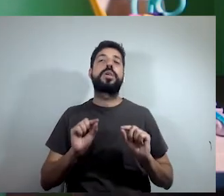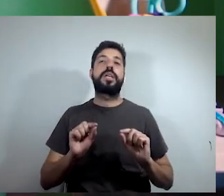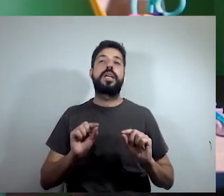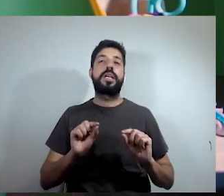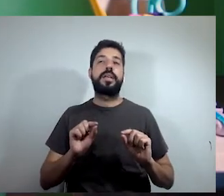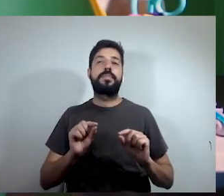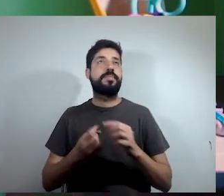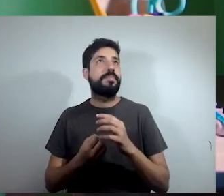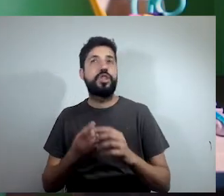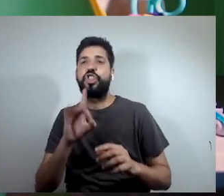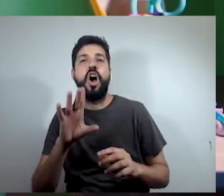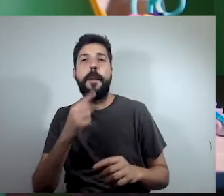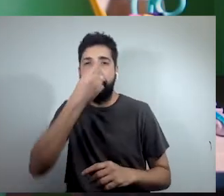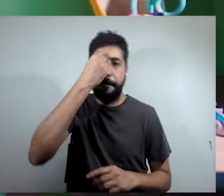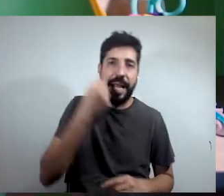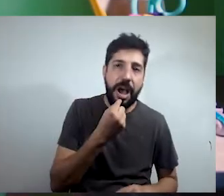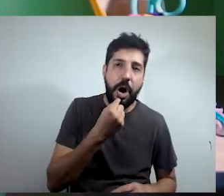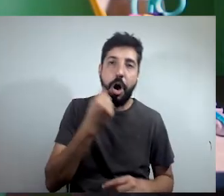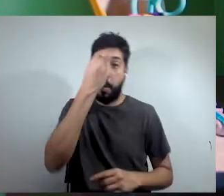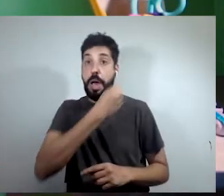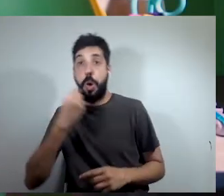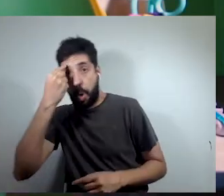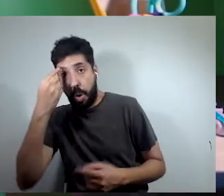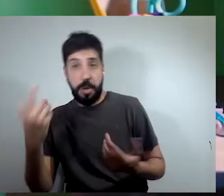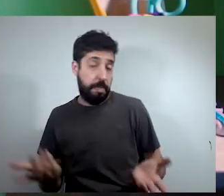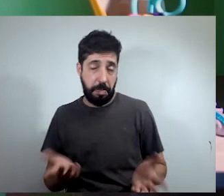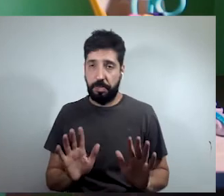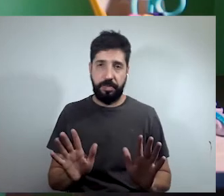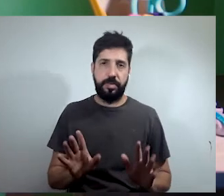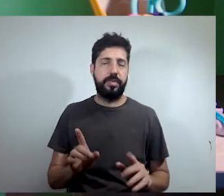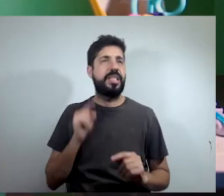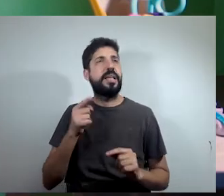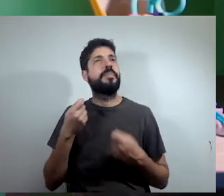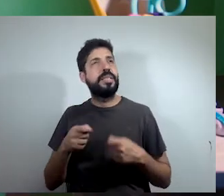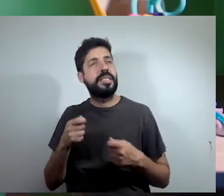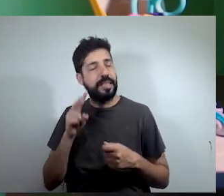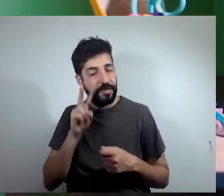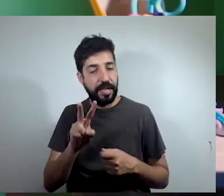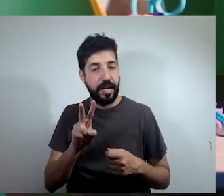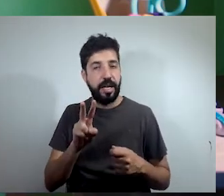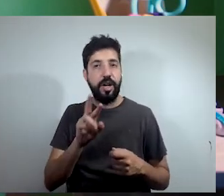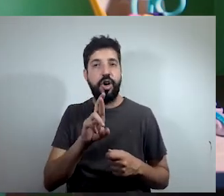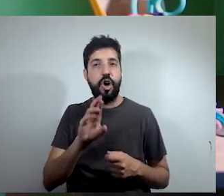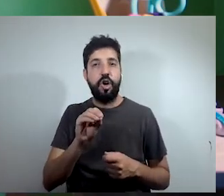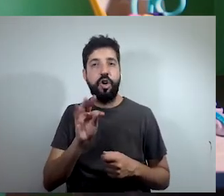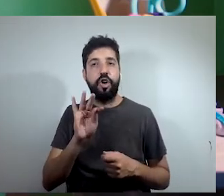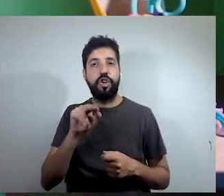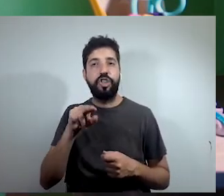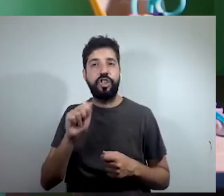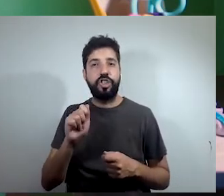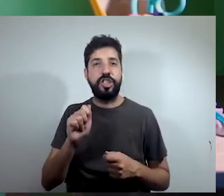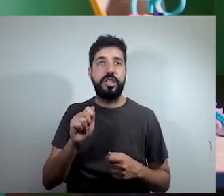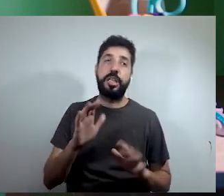um tempo, meia hora, 1 hora, não. Então, busque criar um ritmo, uma rotina de tela para as crianças.